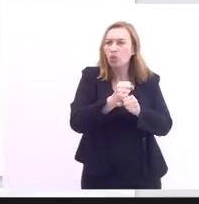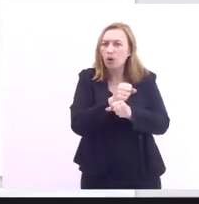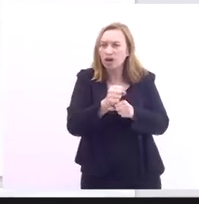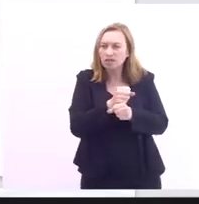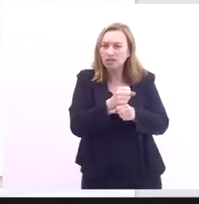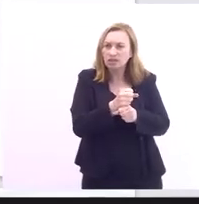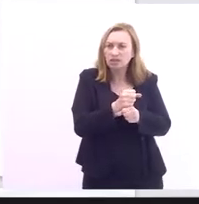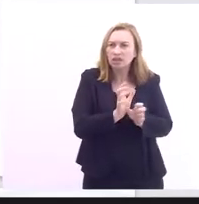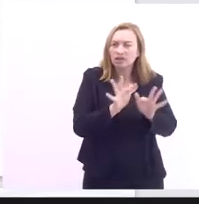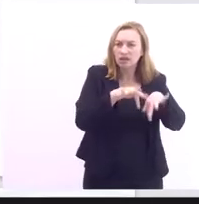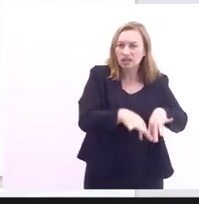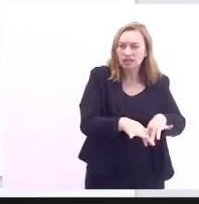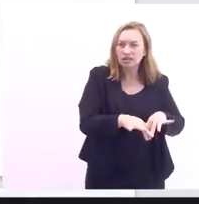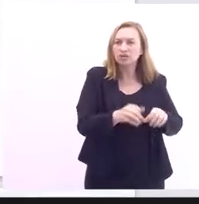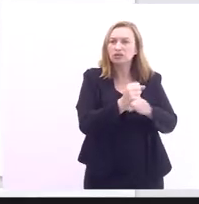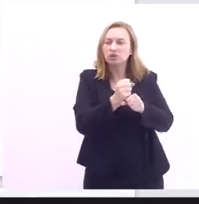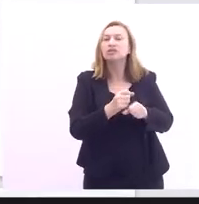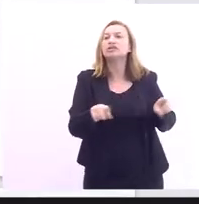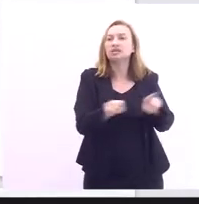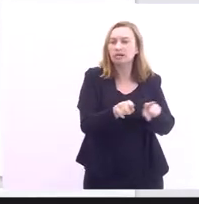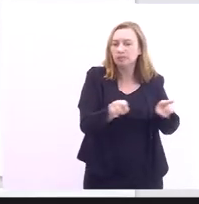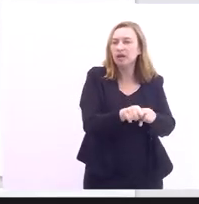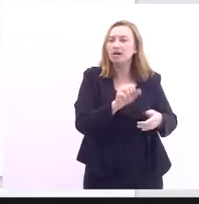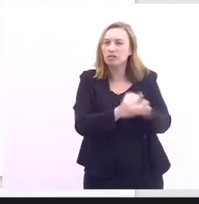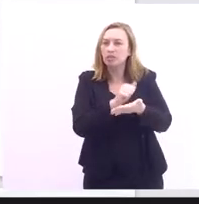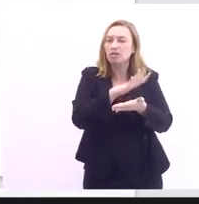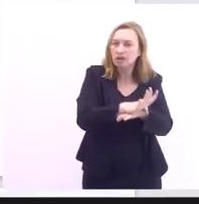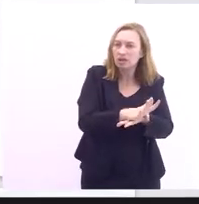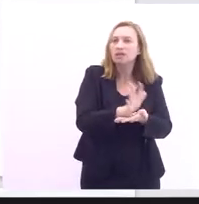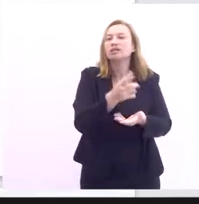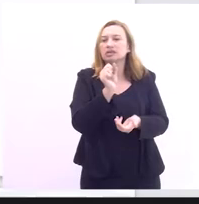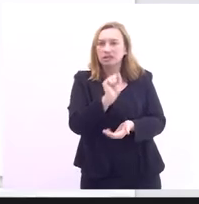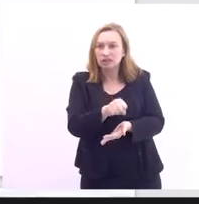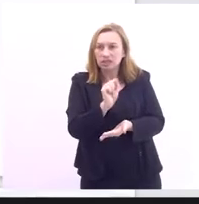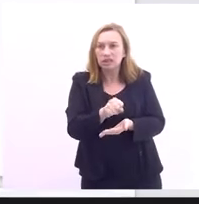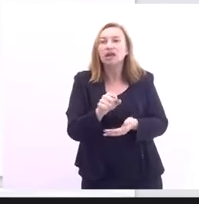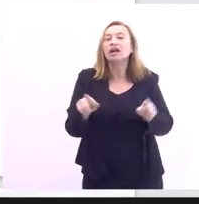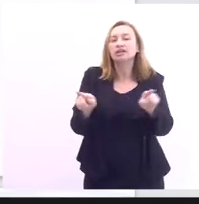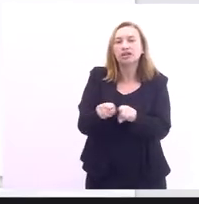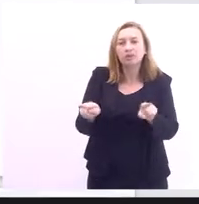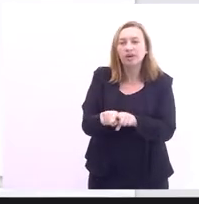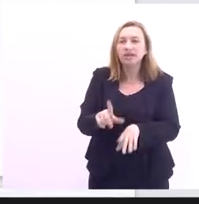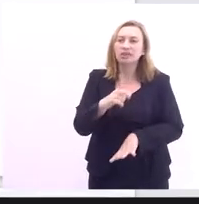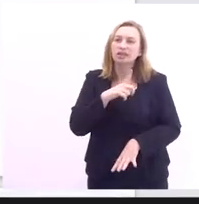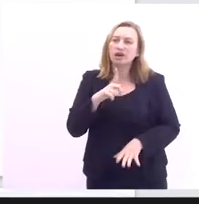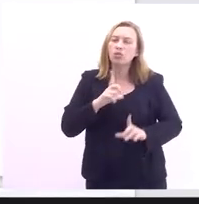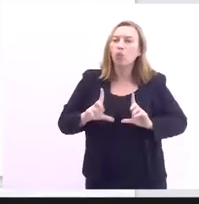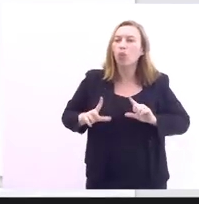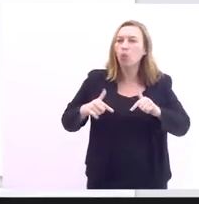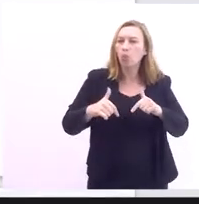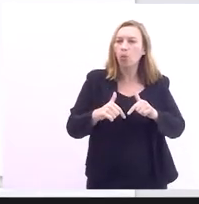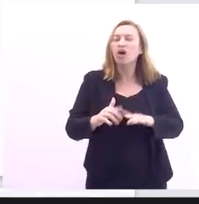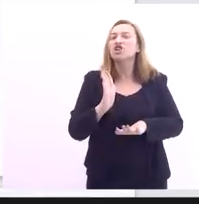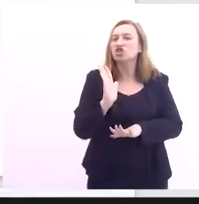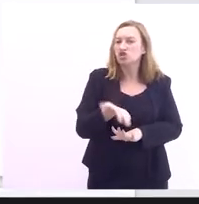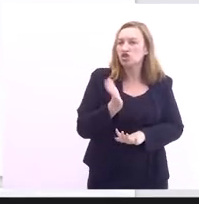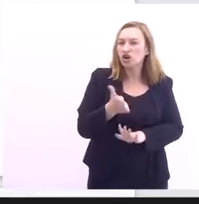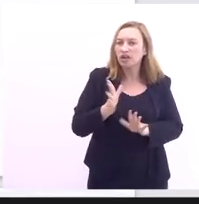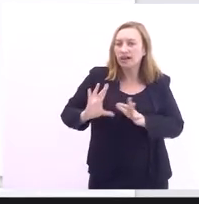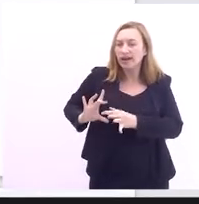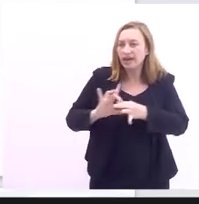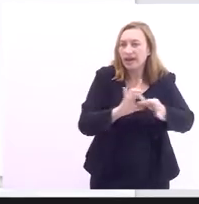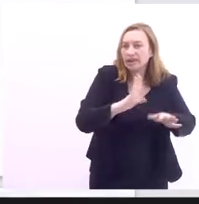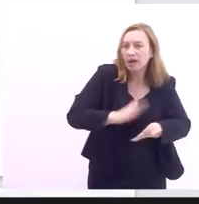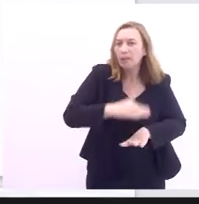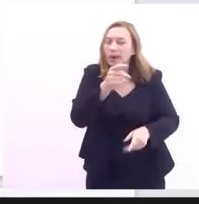concessão, ela também está sujeita à caducidade. Né? E também a gente tem uma ação que já está bem ligada mais